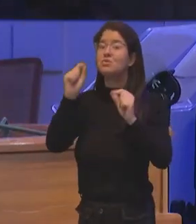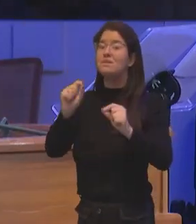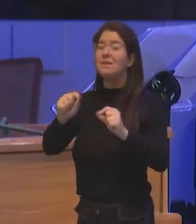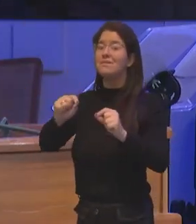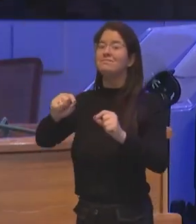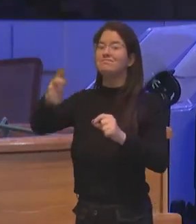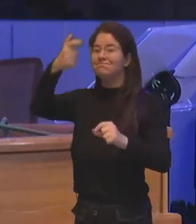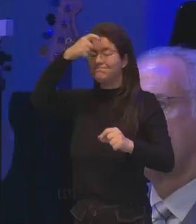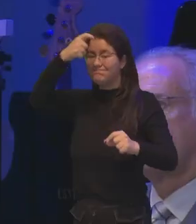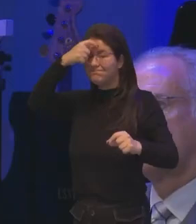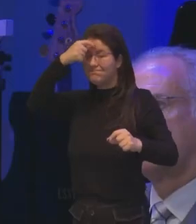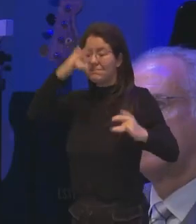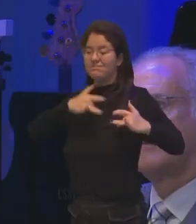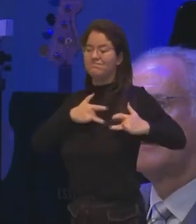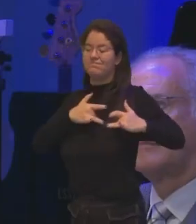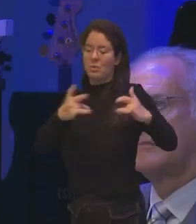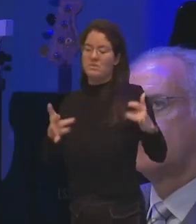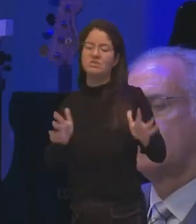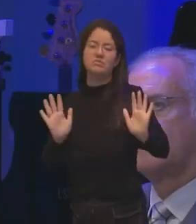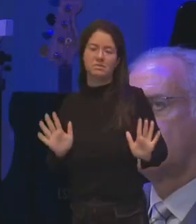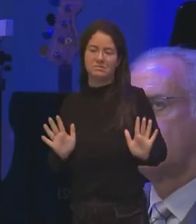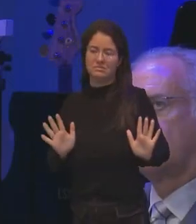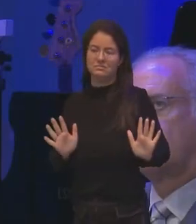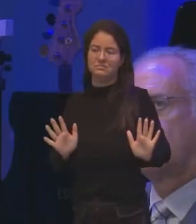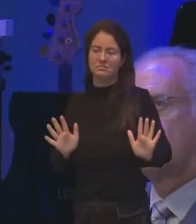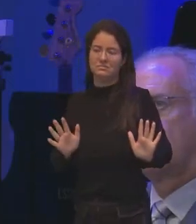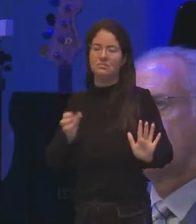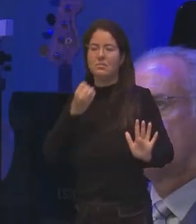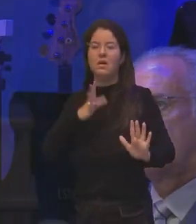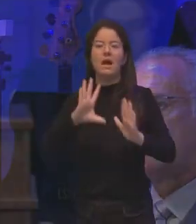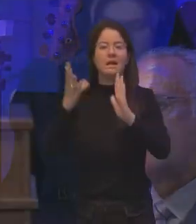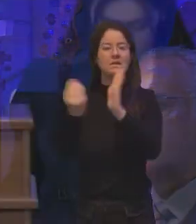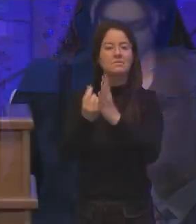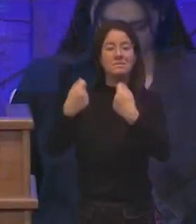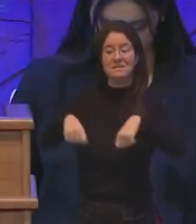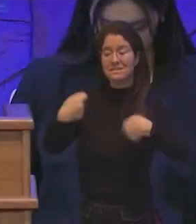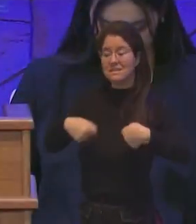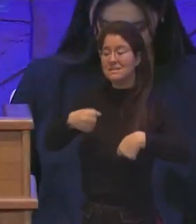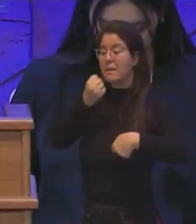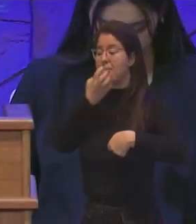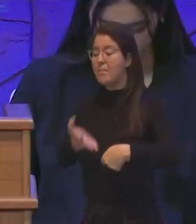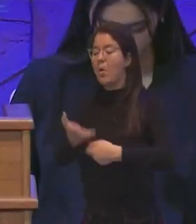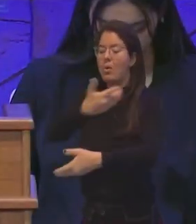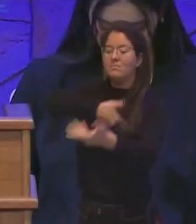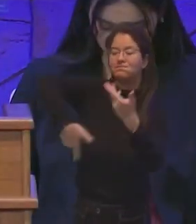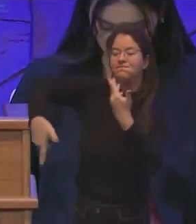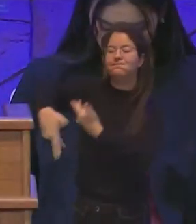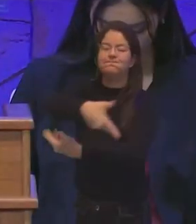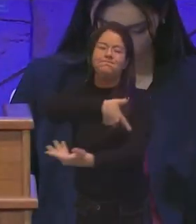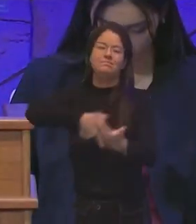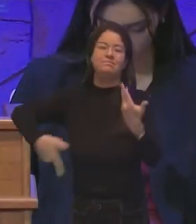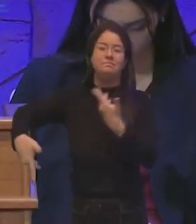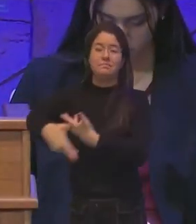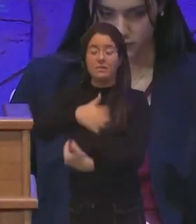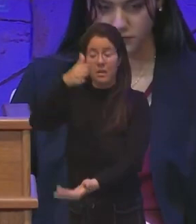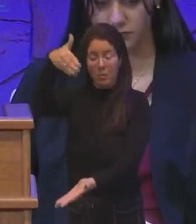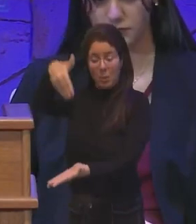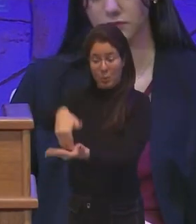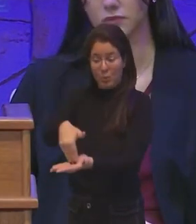precisa ser uma igreja generosa, uma igreja que ama, uma igreja que reparte. E por último,